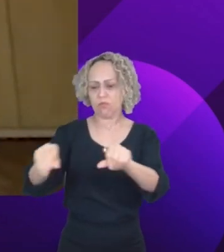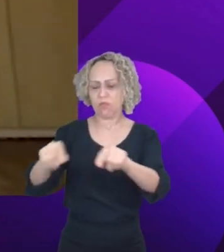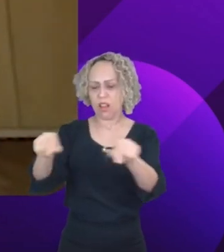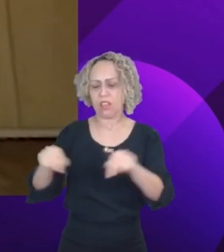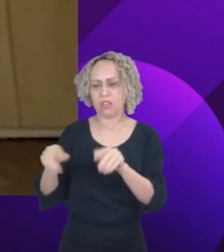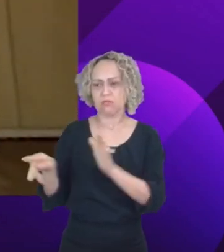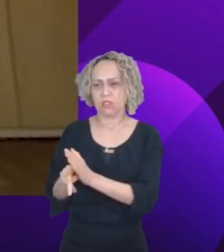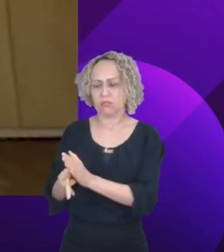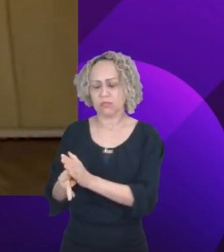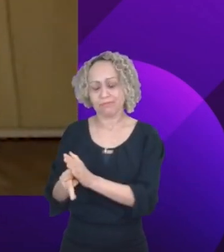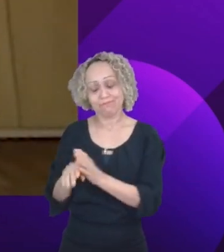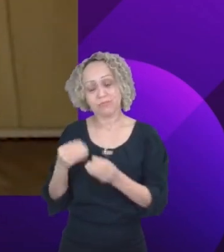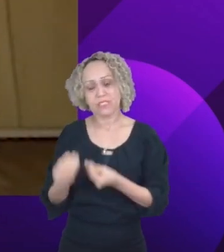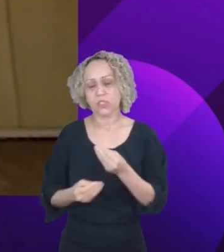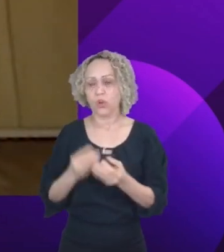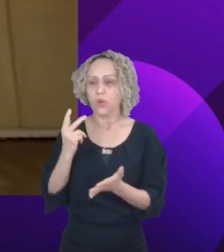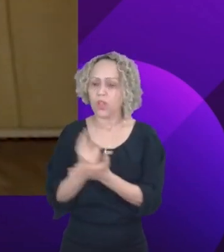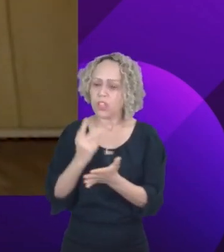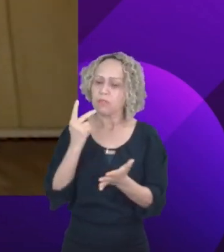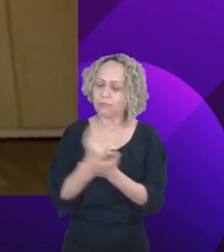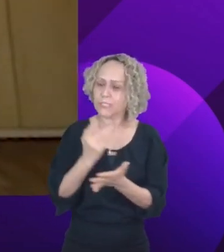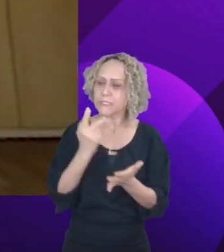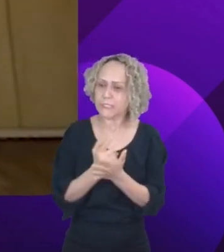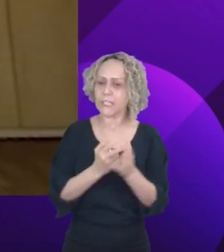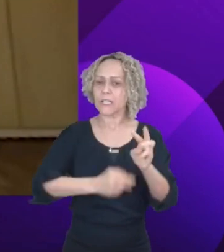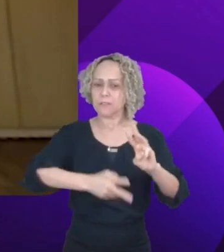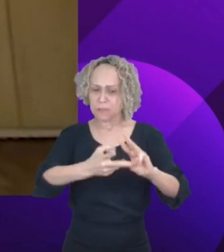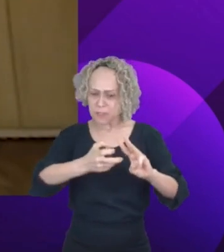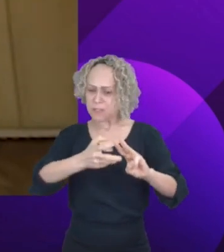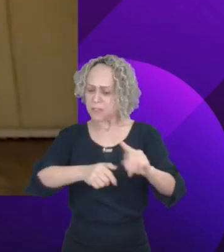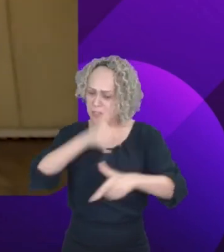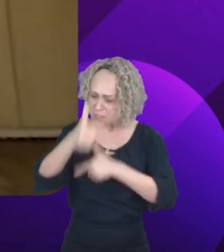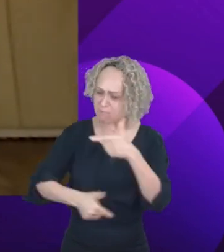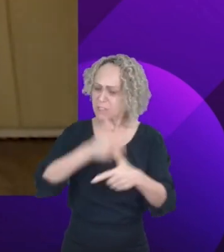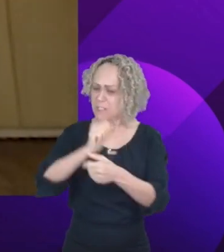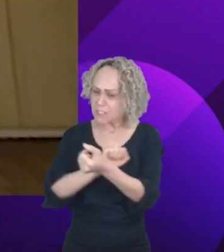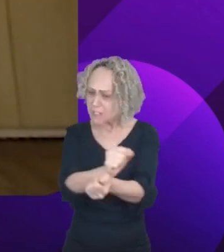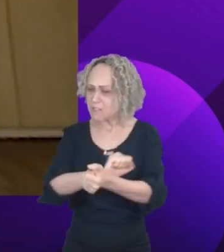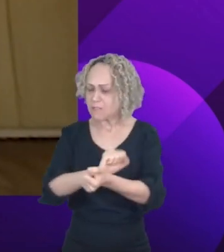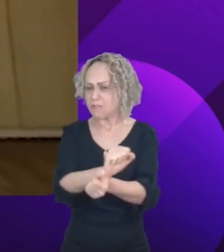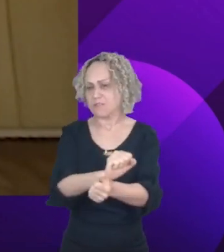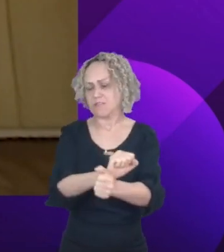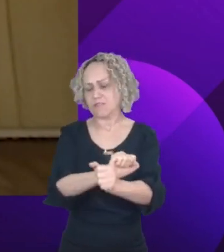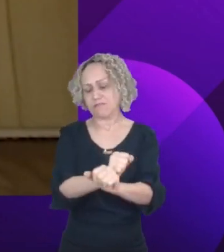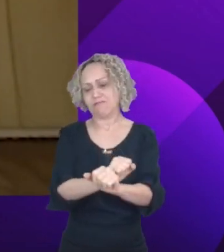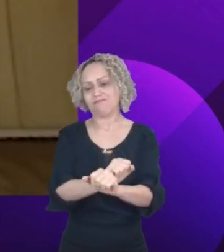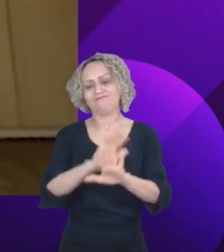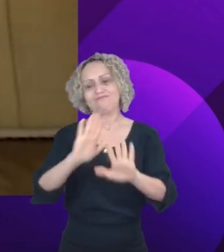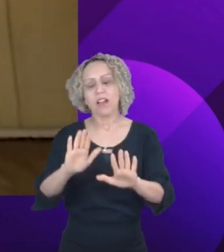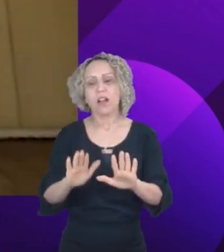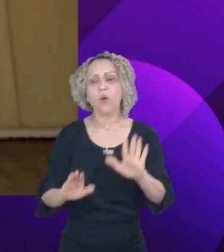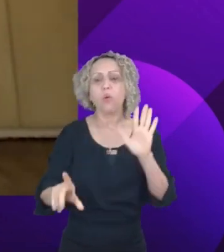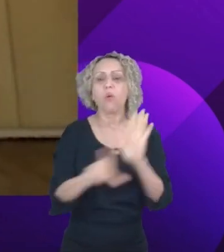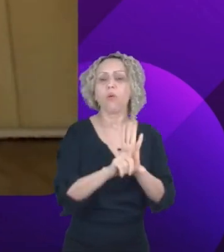e fazendo a manutenção do trabalho escravo da população indígena. Alguns desses marcos legais que eu costumo trazer